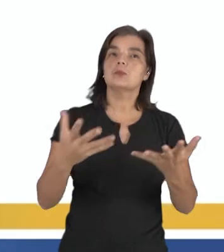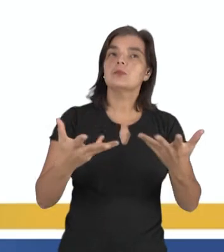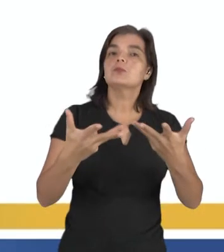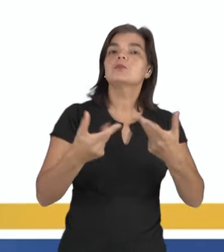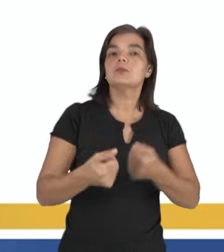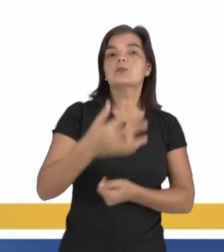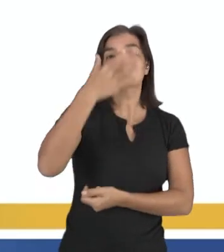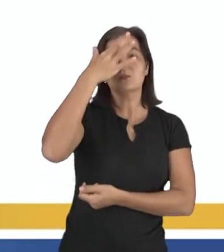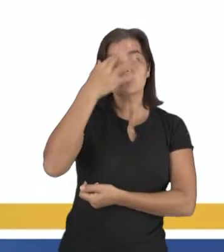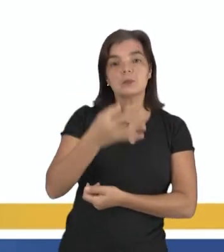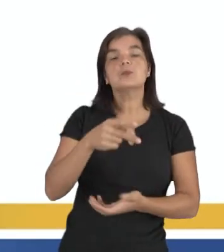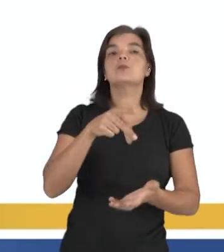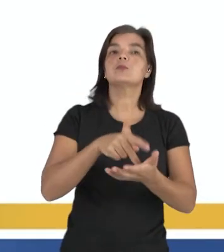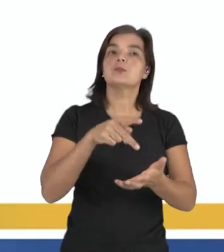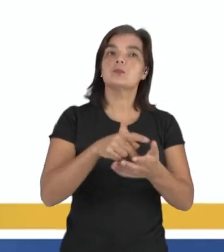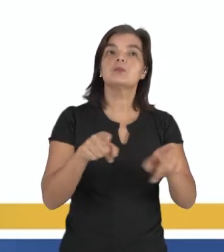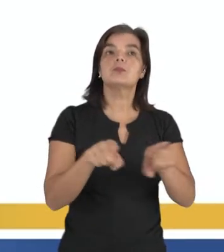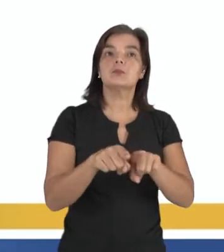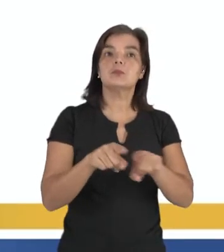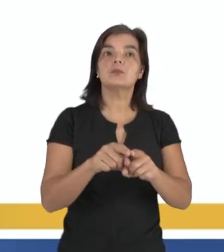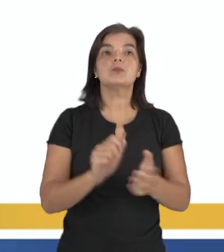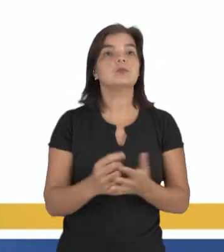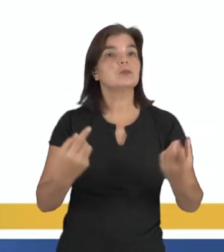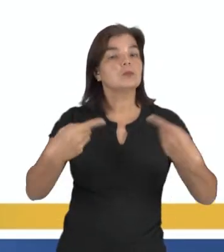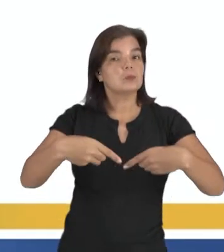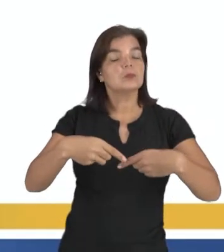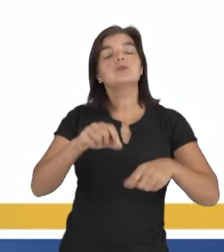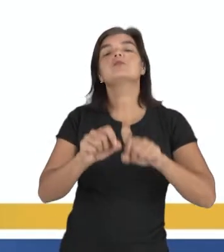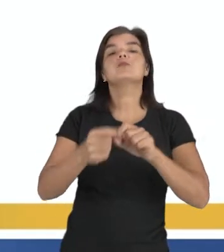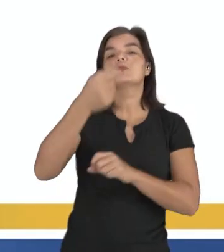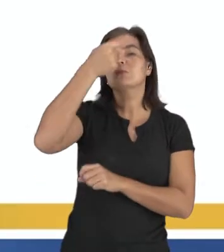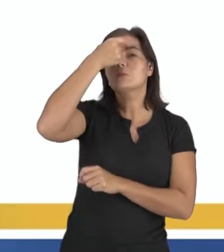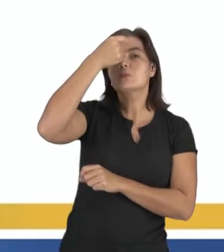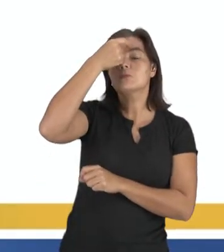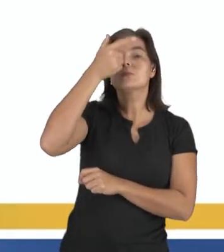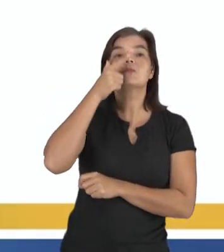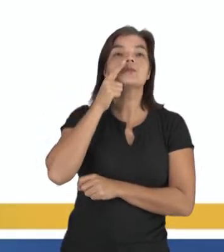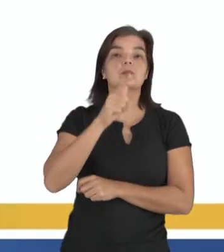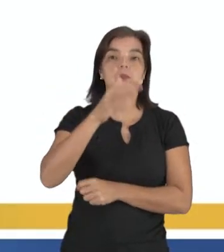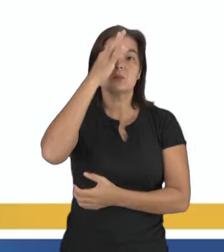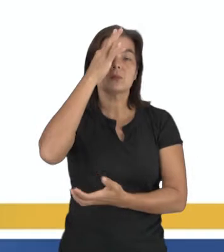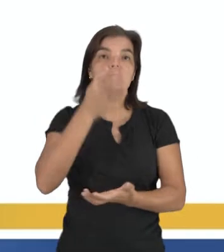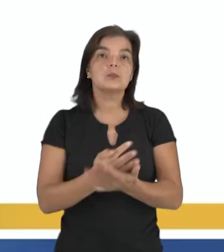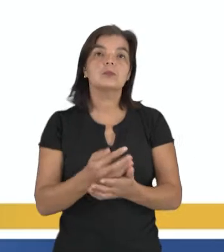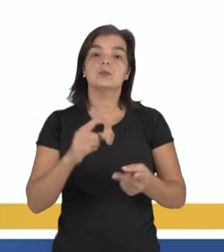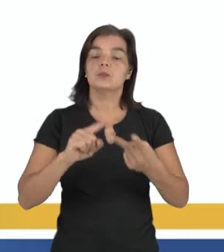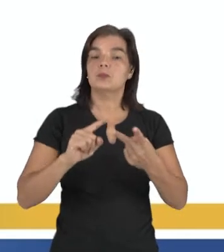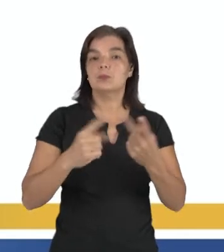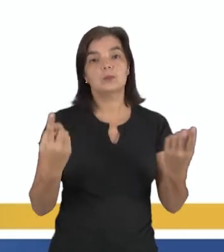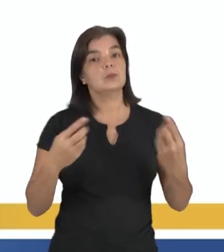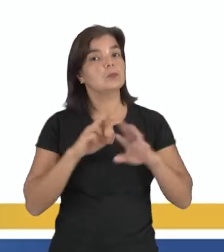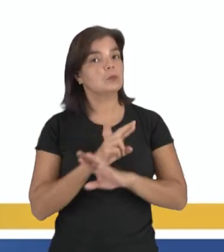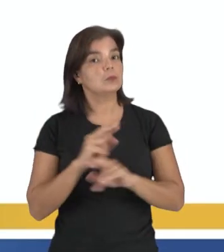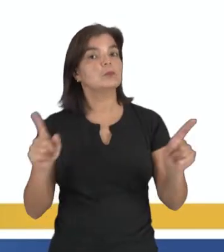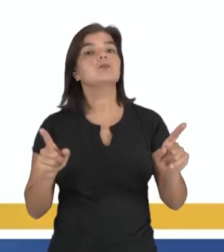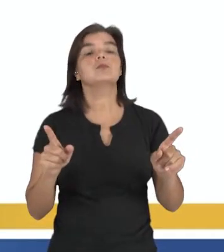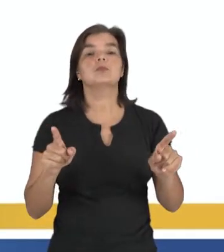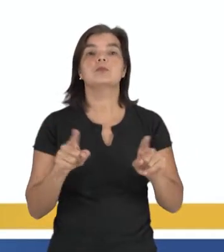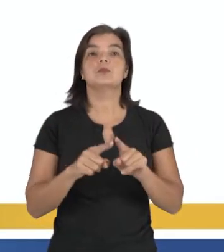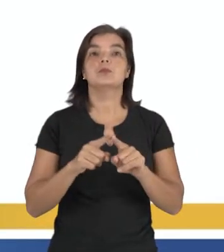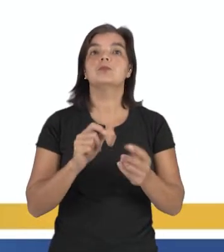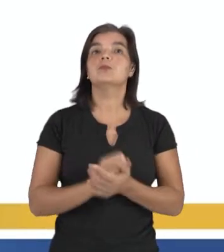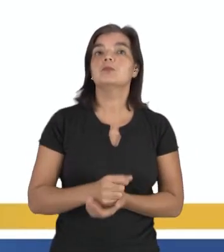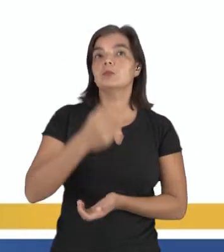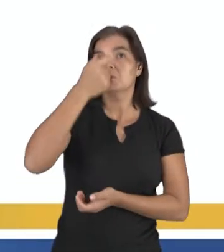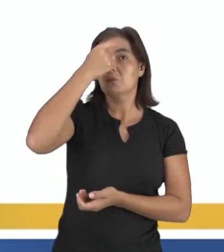a verdade, mesmo que ela seja um desafio para a razão. Ela pode ser alcançada pela fé. E o cético é o contrário. Ele nega